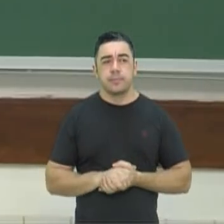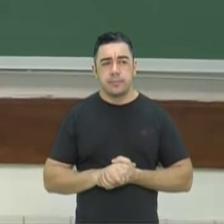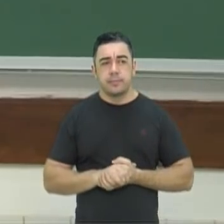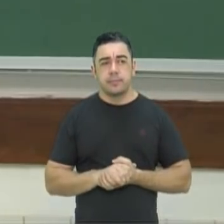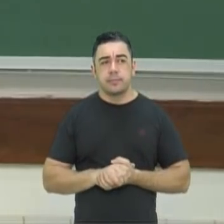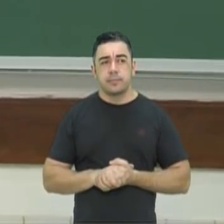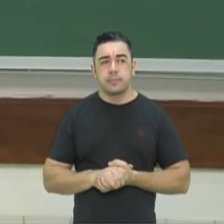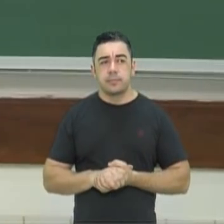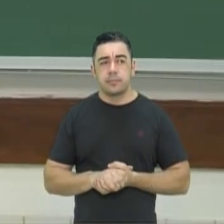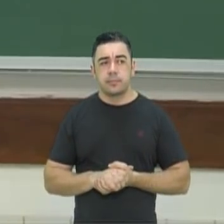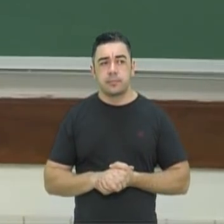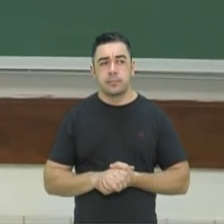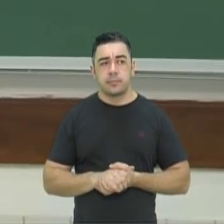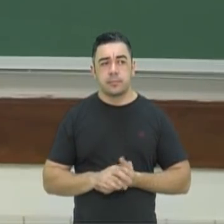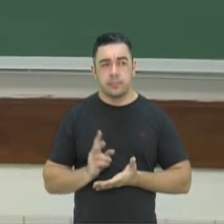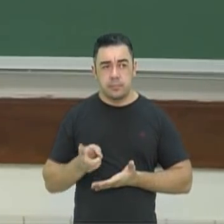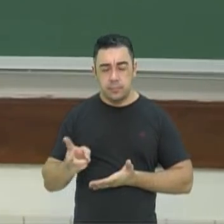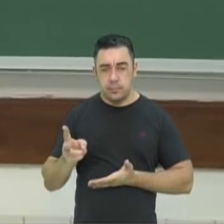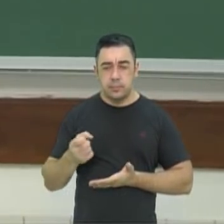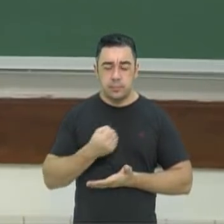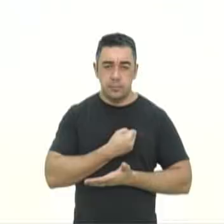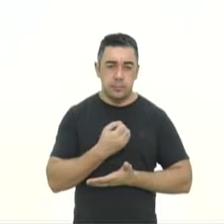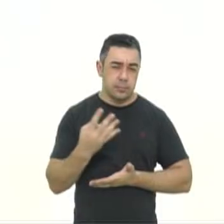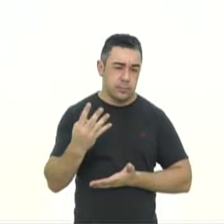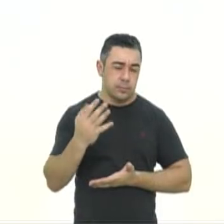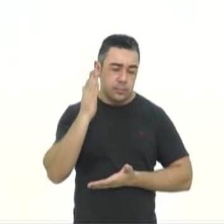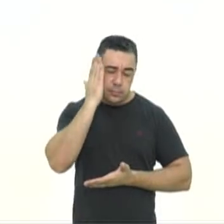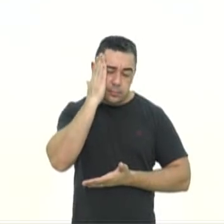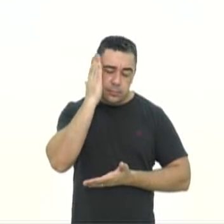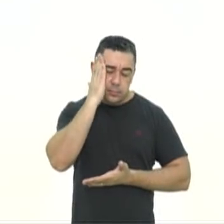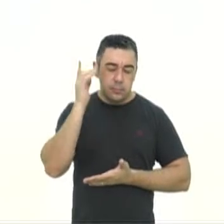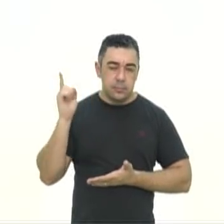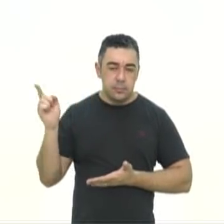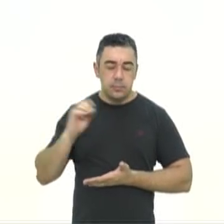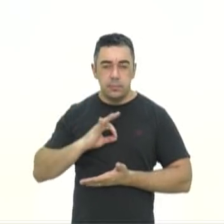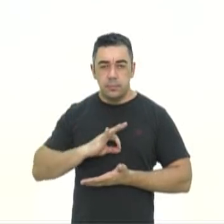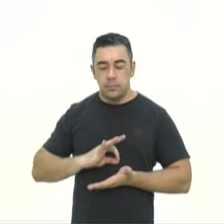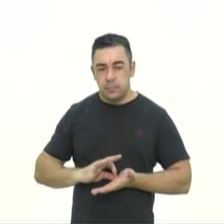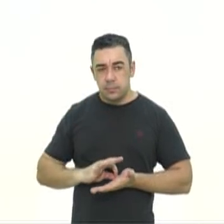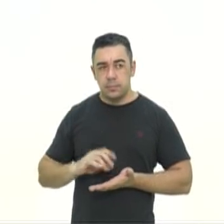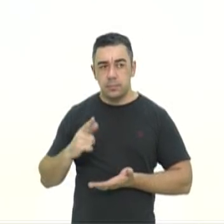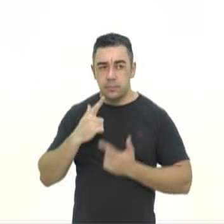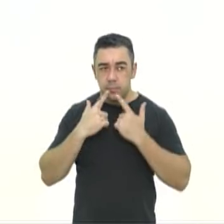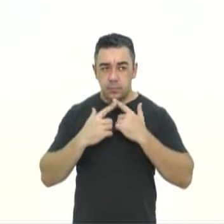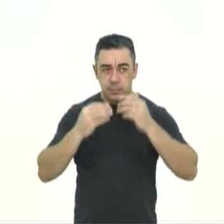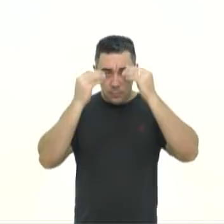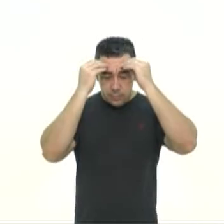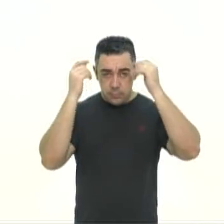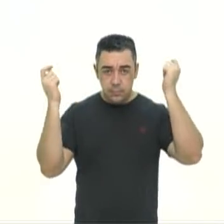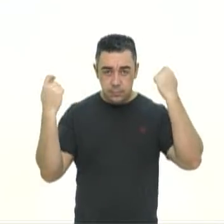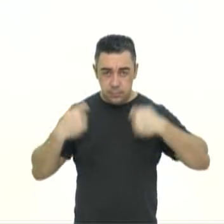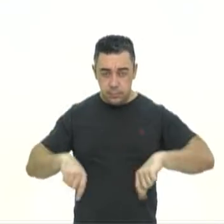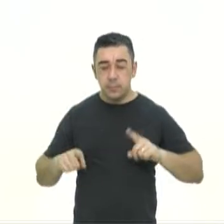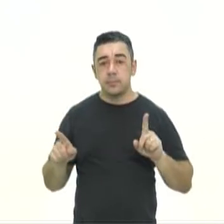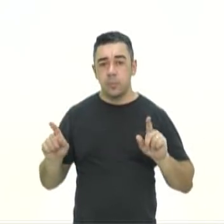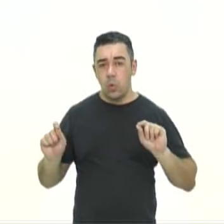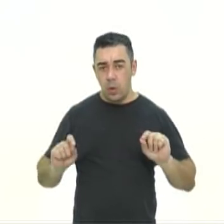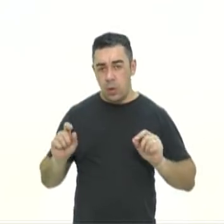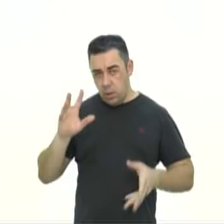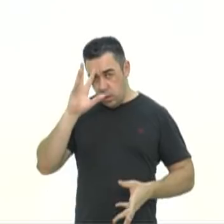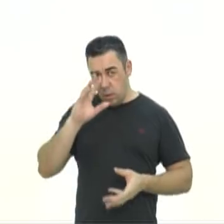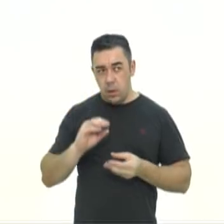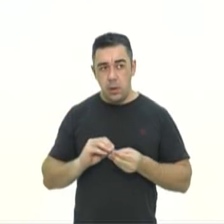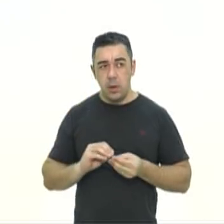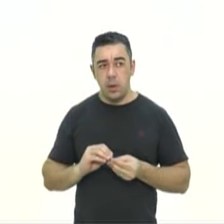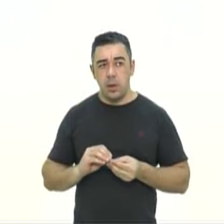ok? Nós vamos continuar sabendo que para o padre a linguagem deve ser compreensível, isso a gente viu